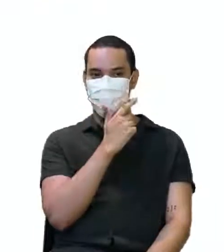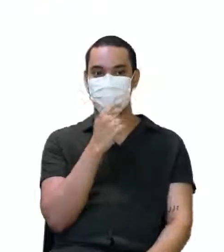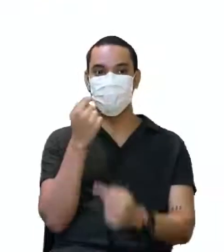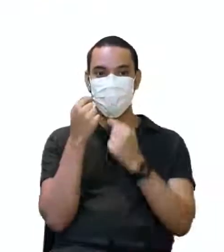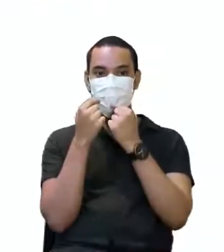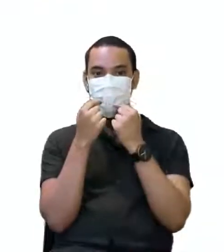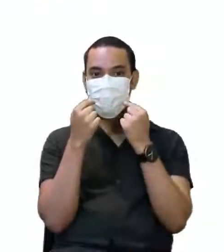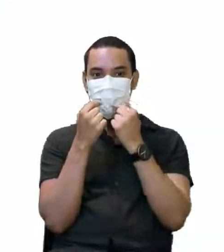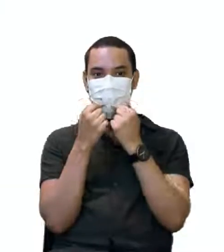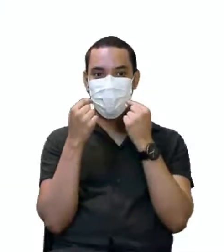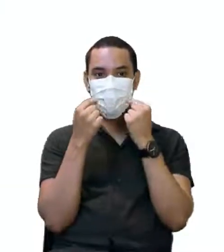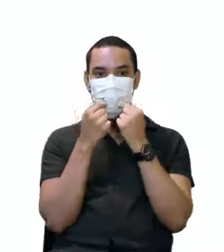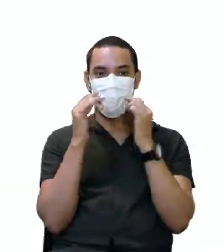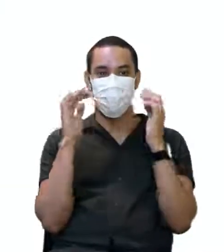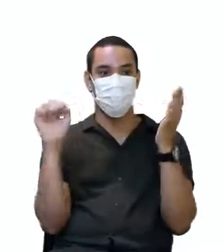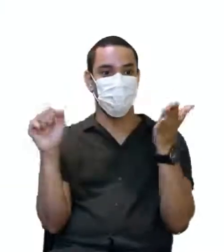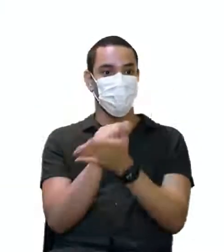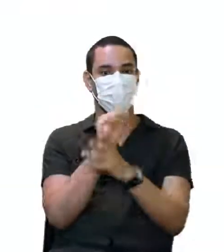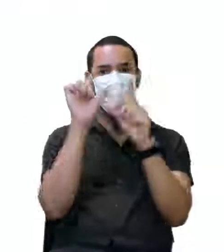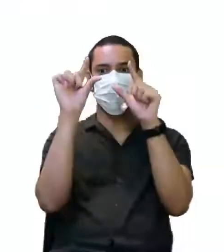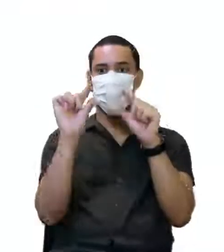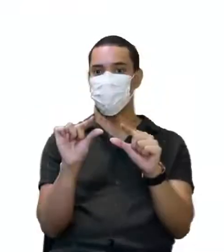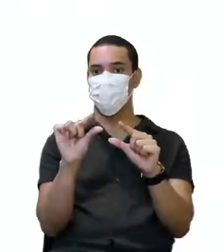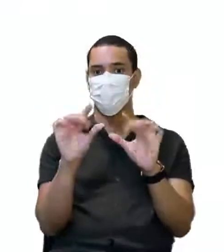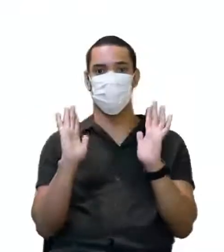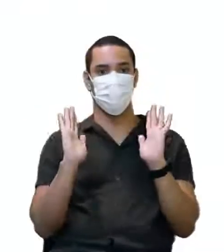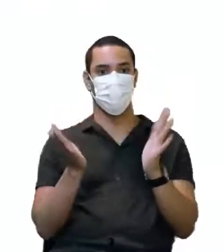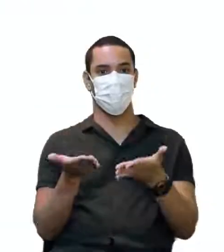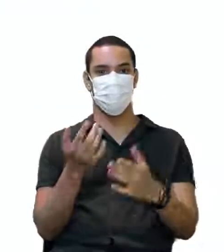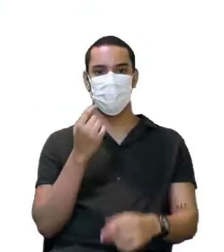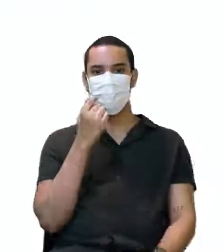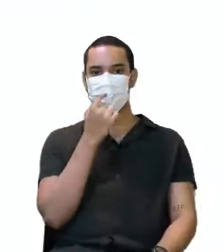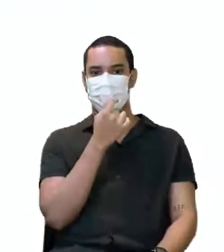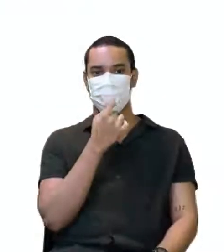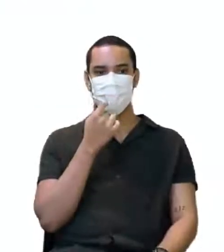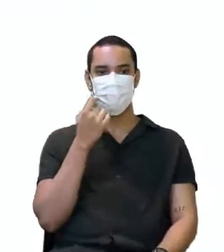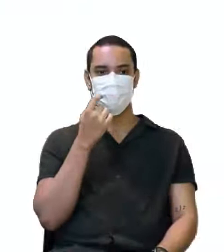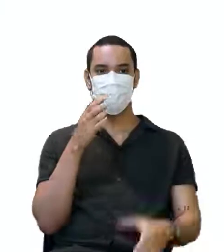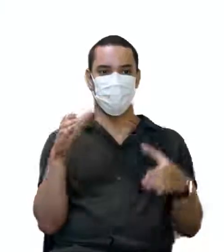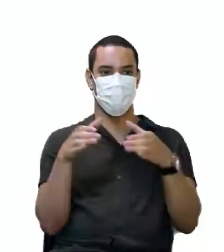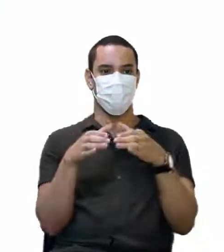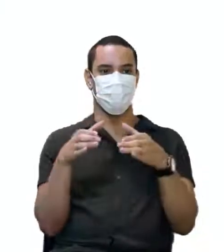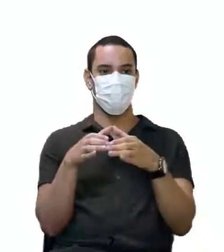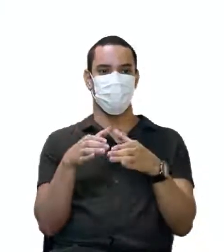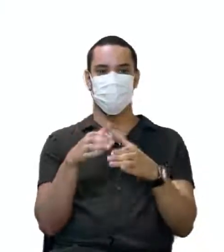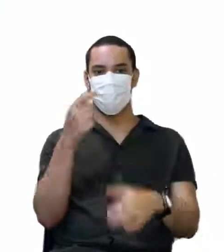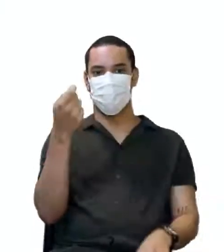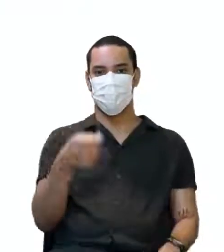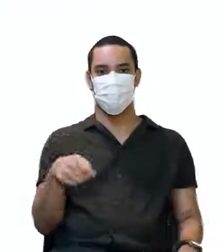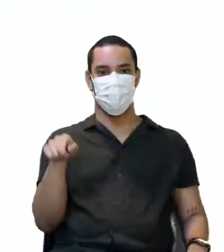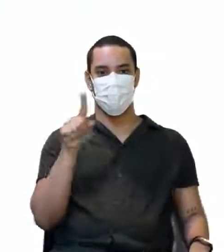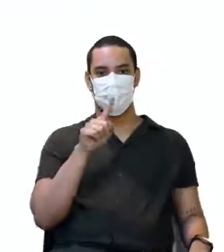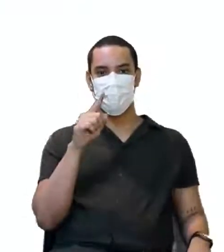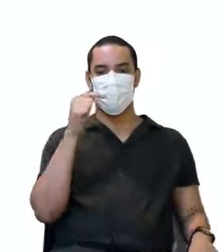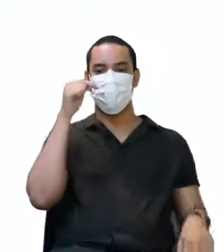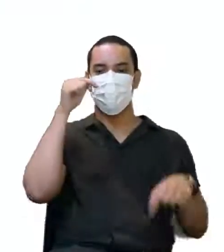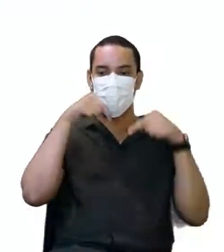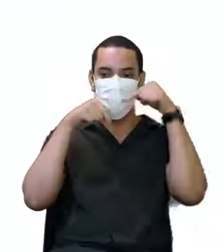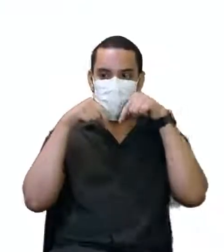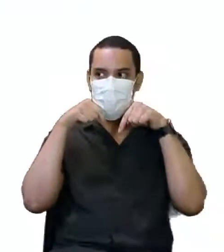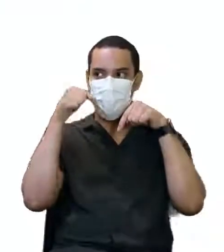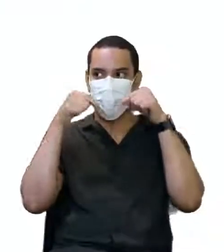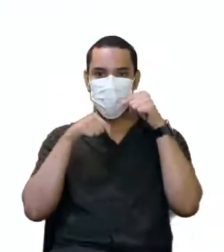ó, já diminuiu muito. Esses grupos aqui já não precisavam ter aqueles caninos salientes,